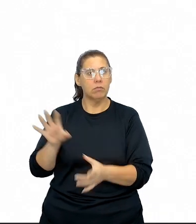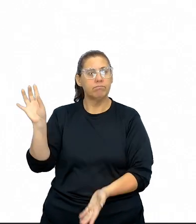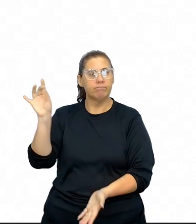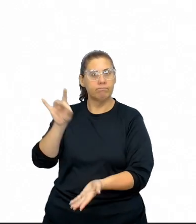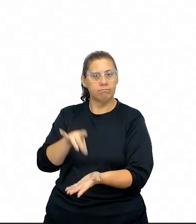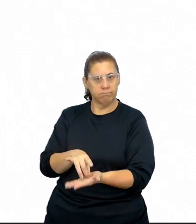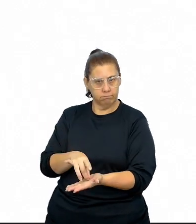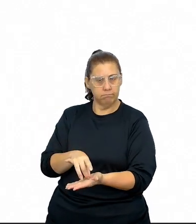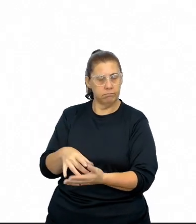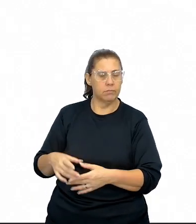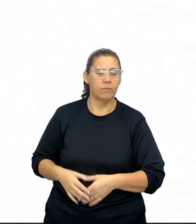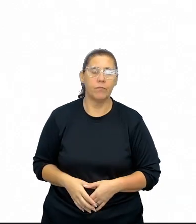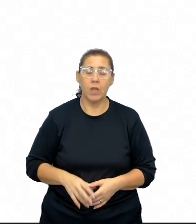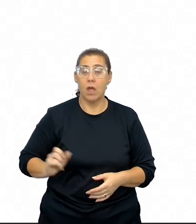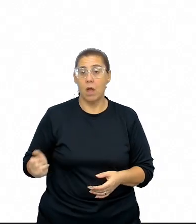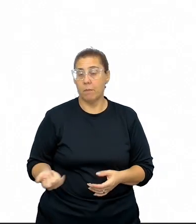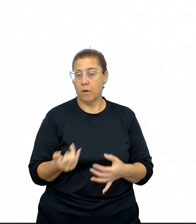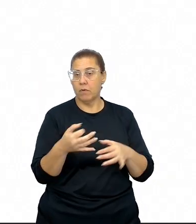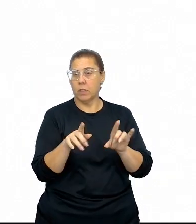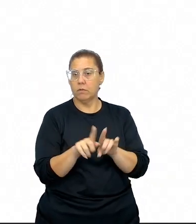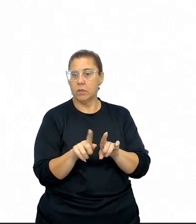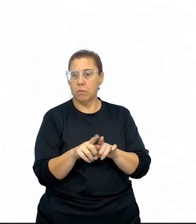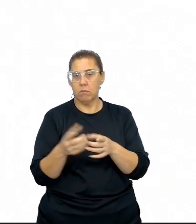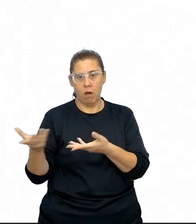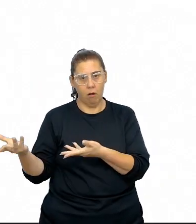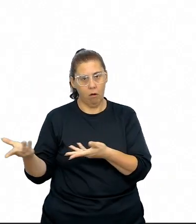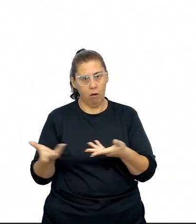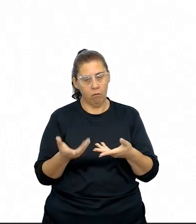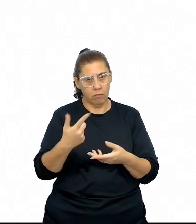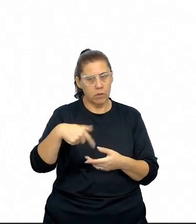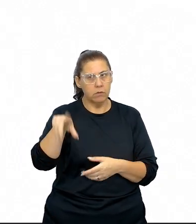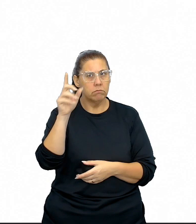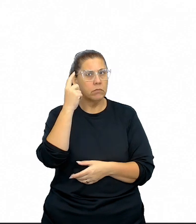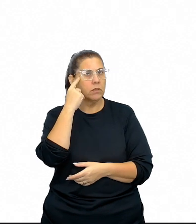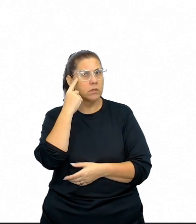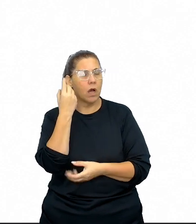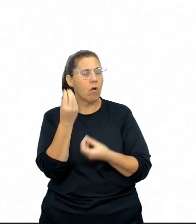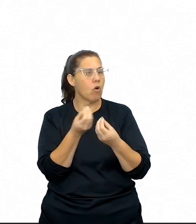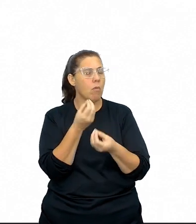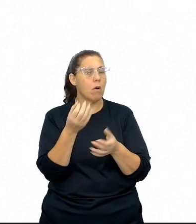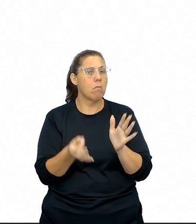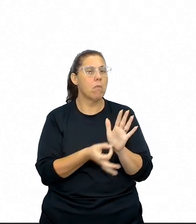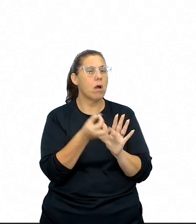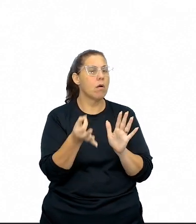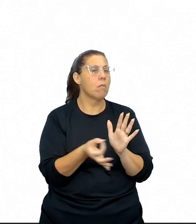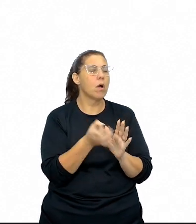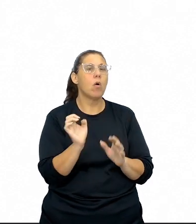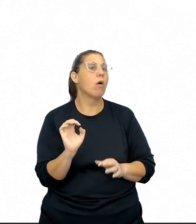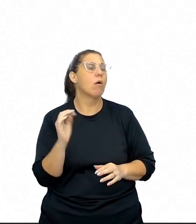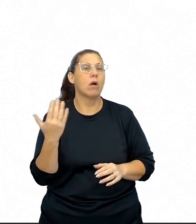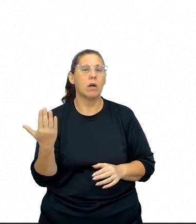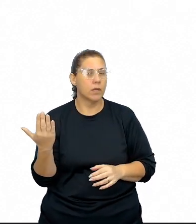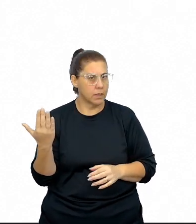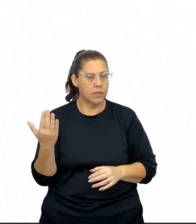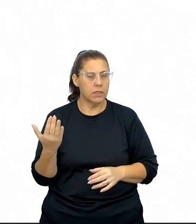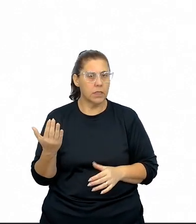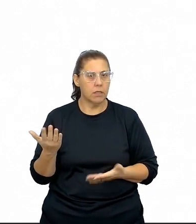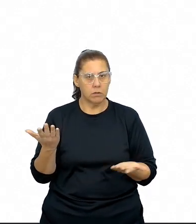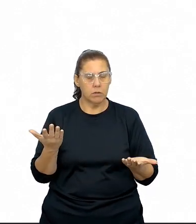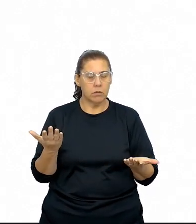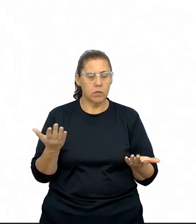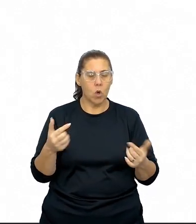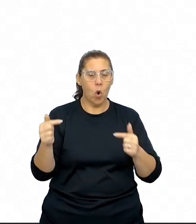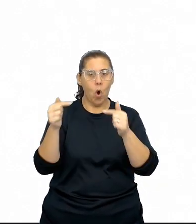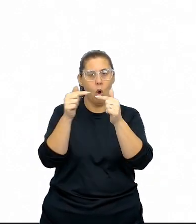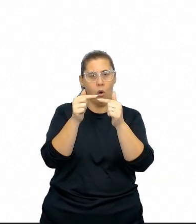original. Aproveito, né, para convidá-los a pensar em como a argumentação acontece, né, tanto nos